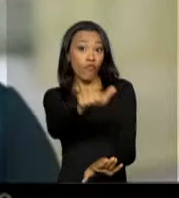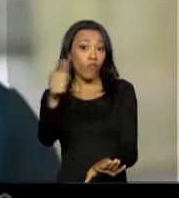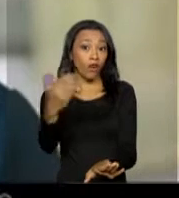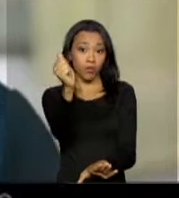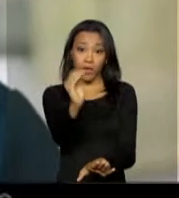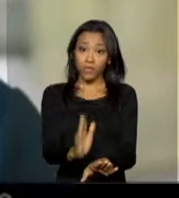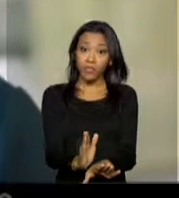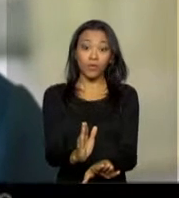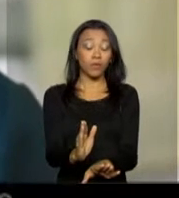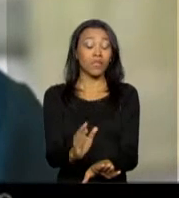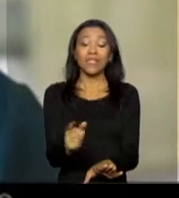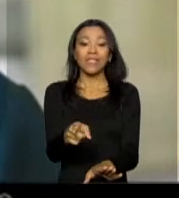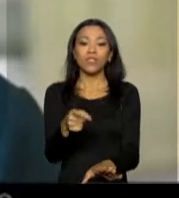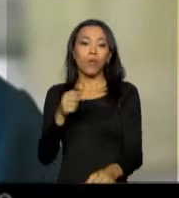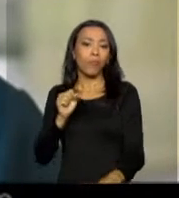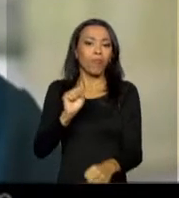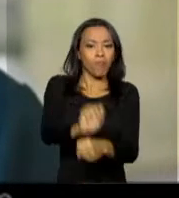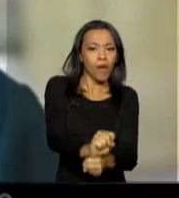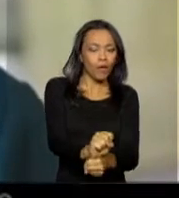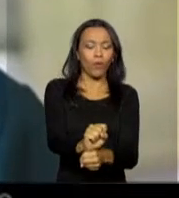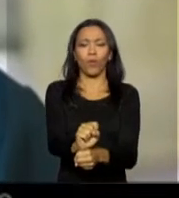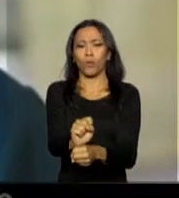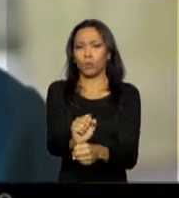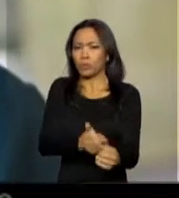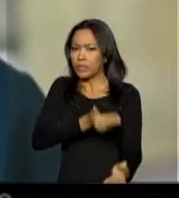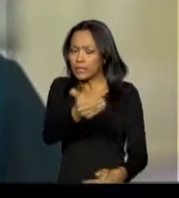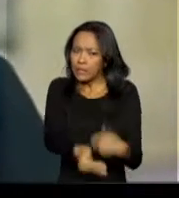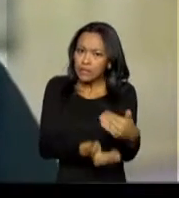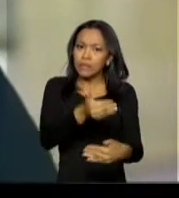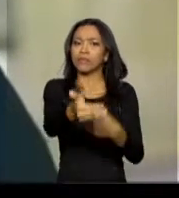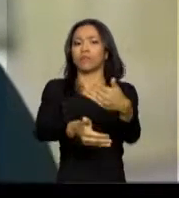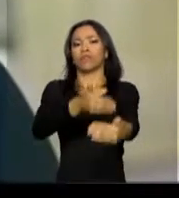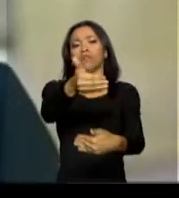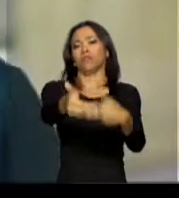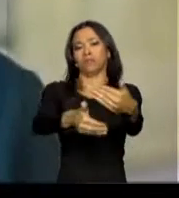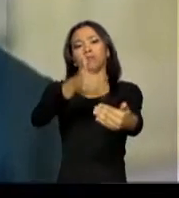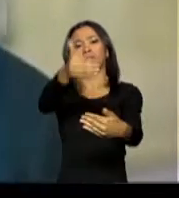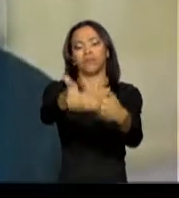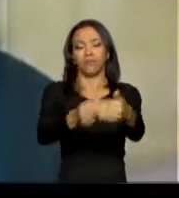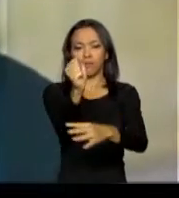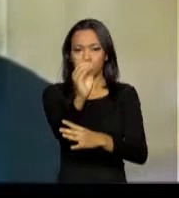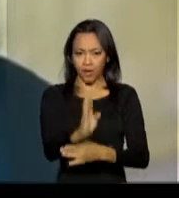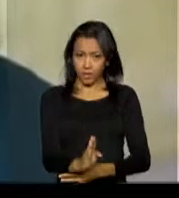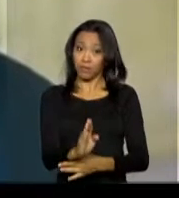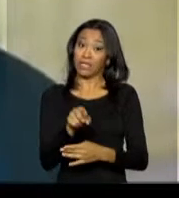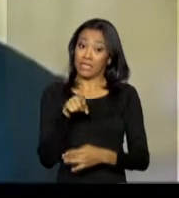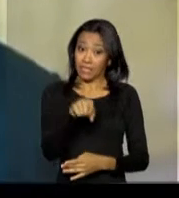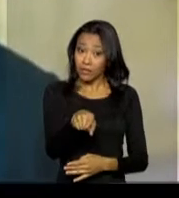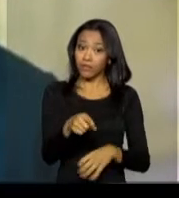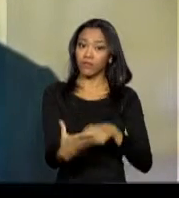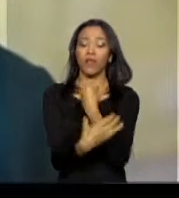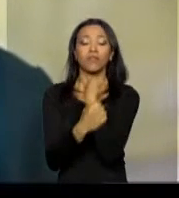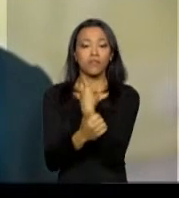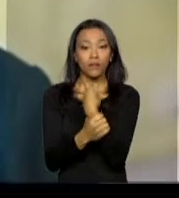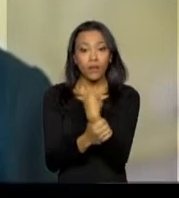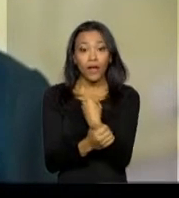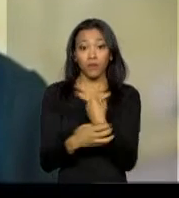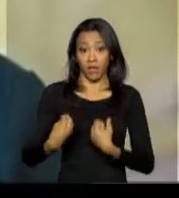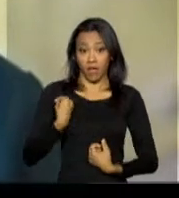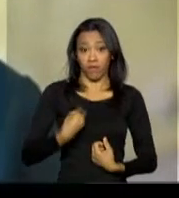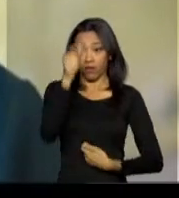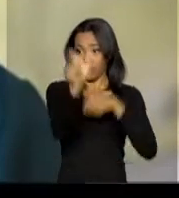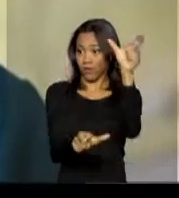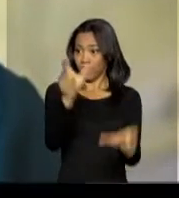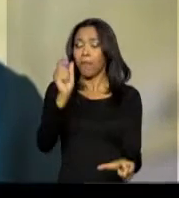foram capazes de interromper o ciclo positivo que vivemos e que tem garantido que a vida dos